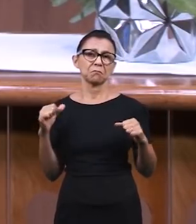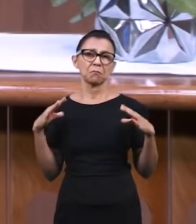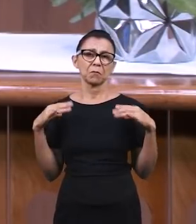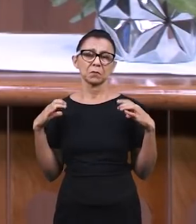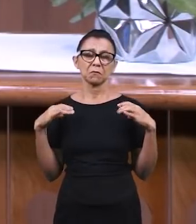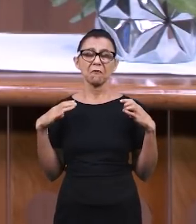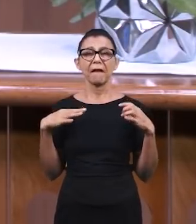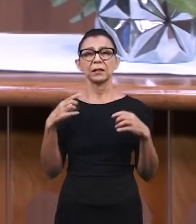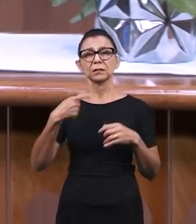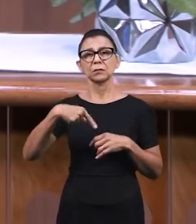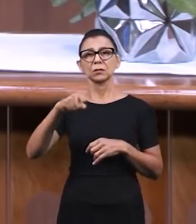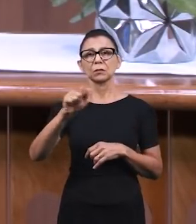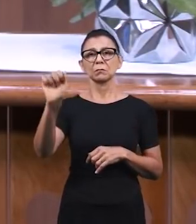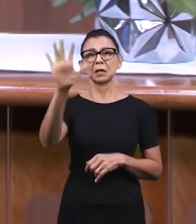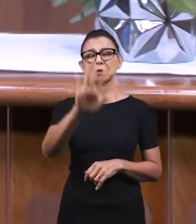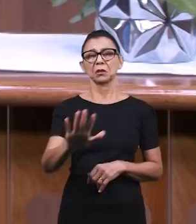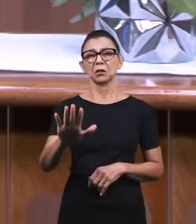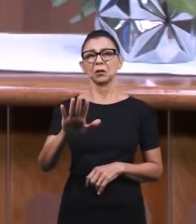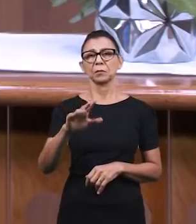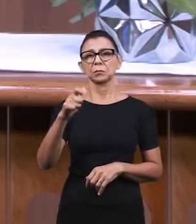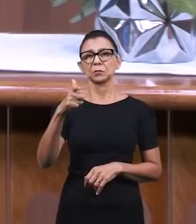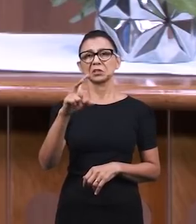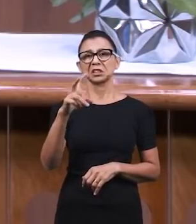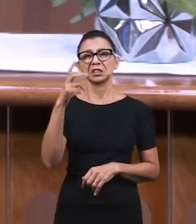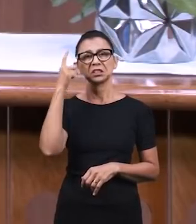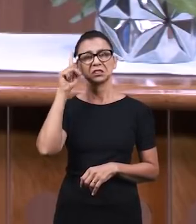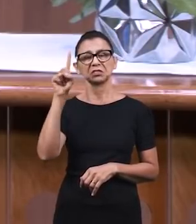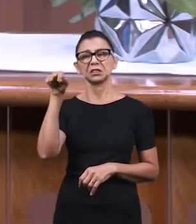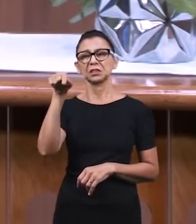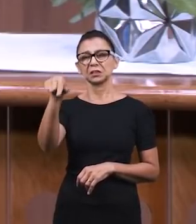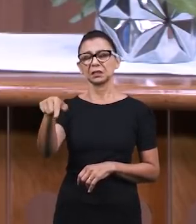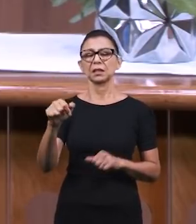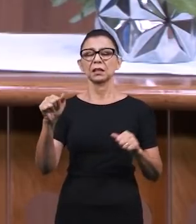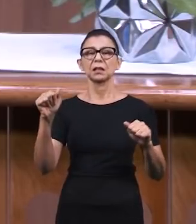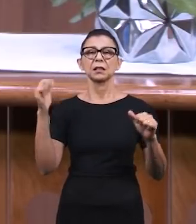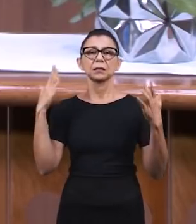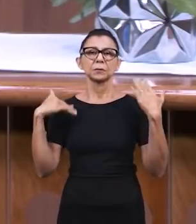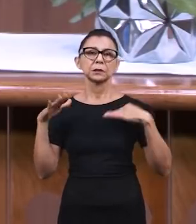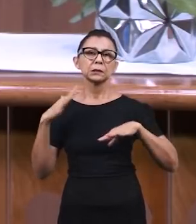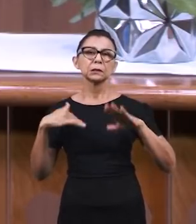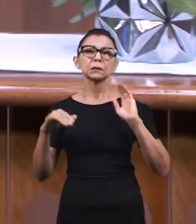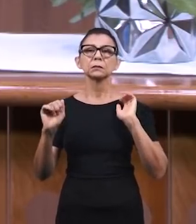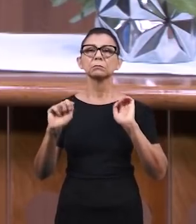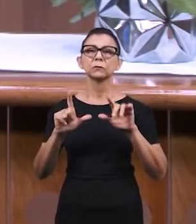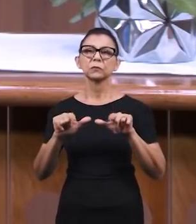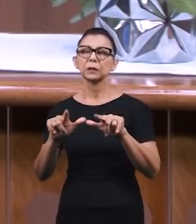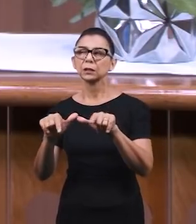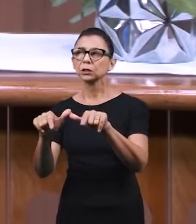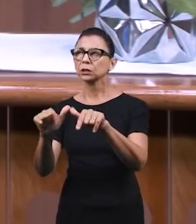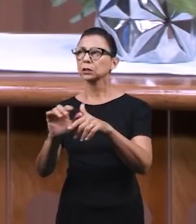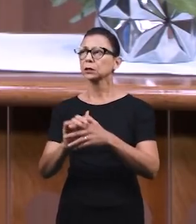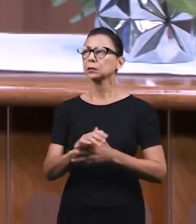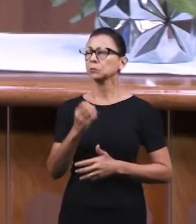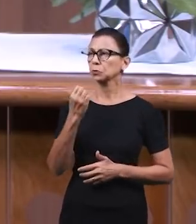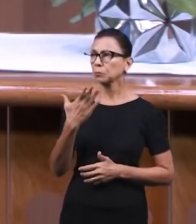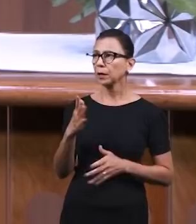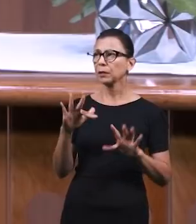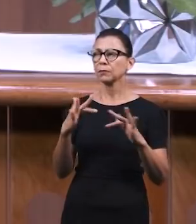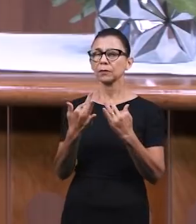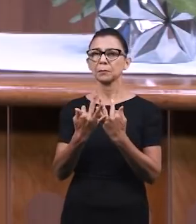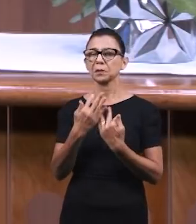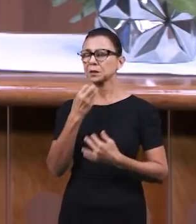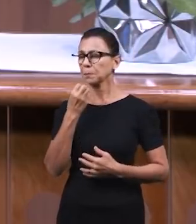dias, voltamos. As crianças são já adolescentes para jovens, mas estão muito bem, a família bem. Mas eu